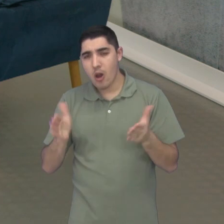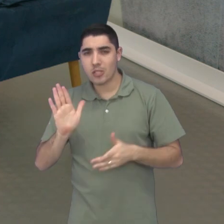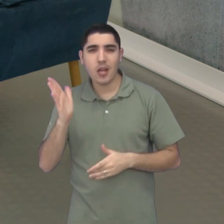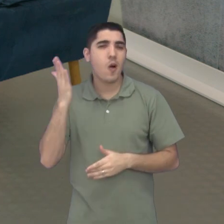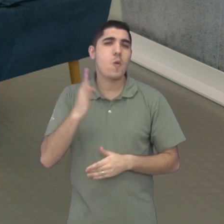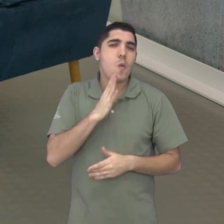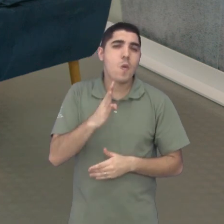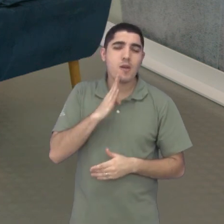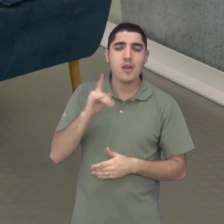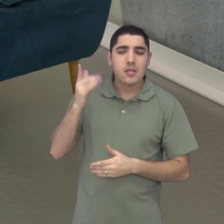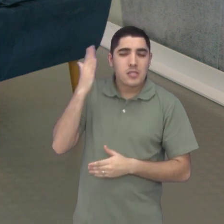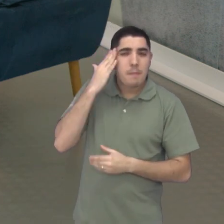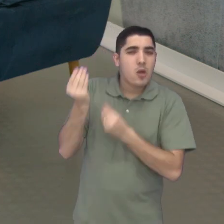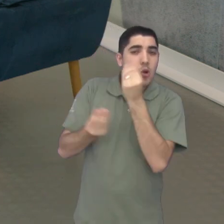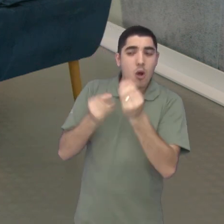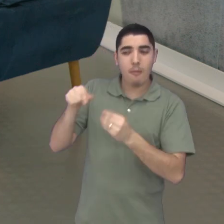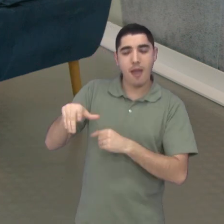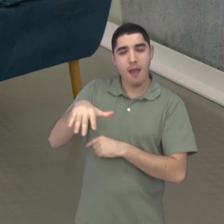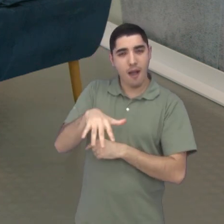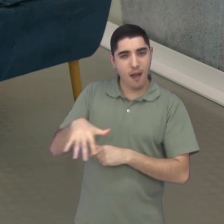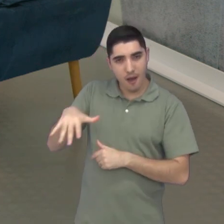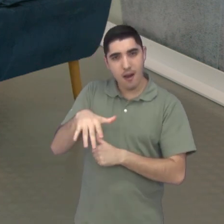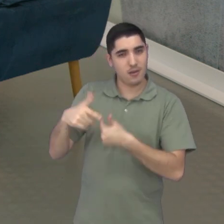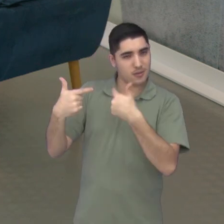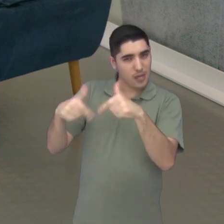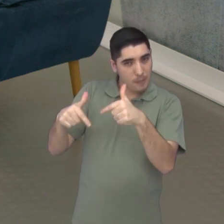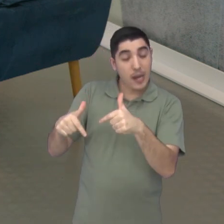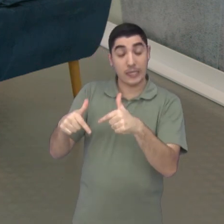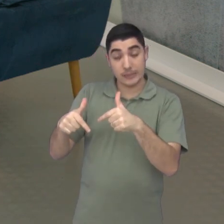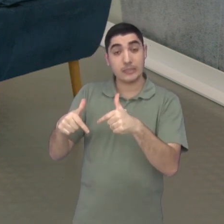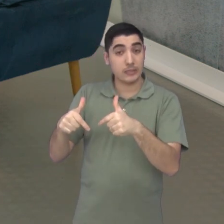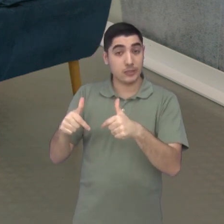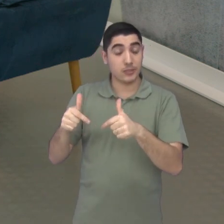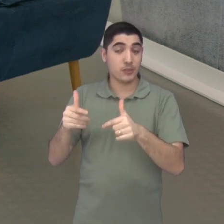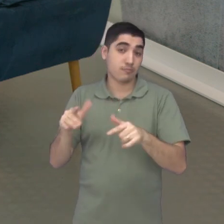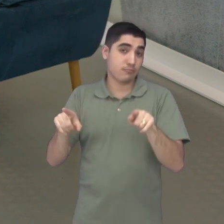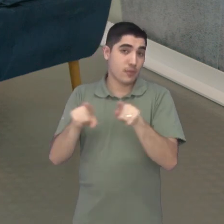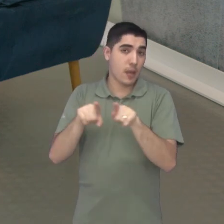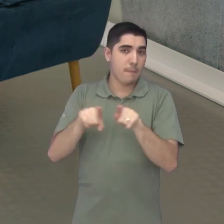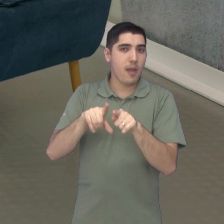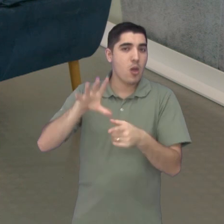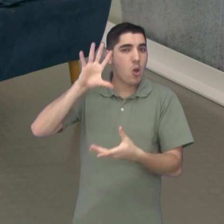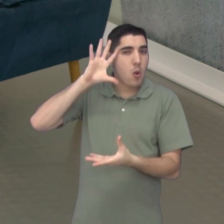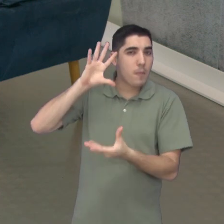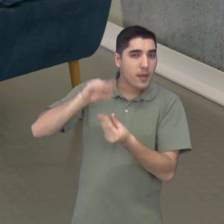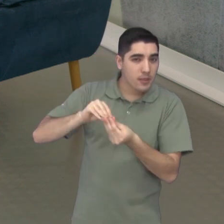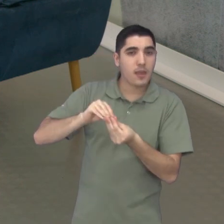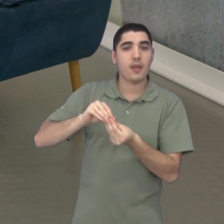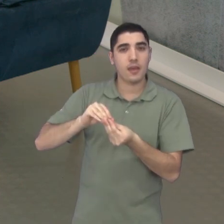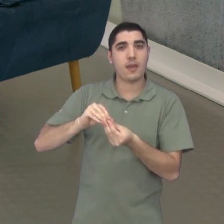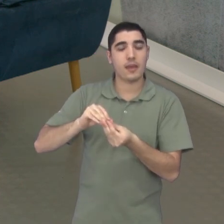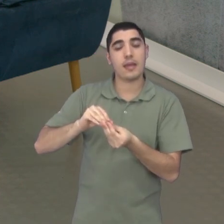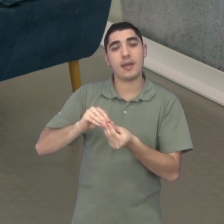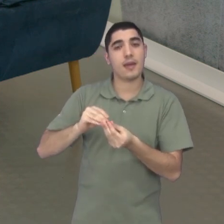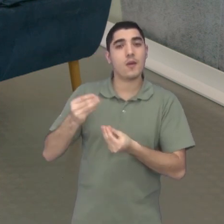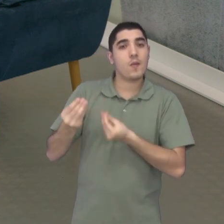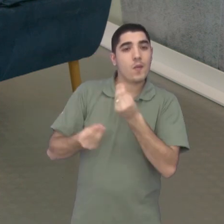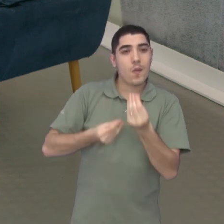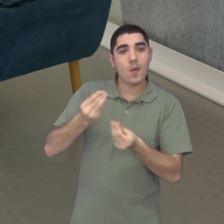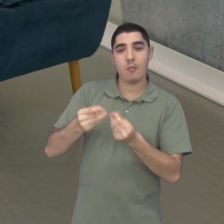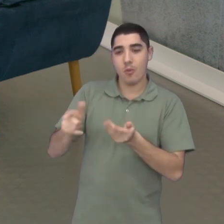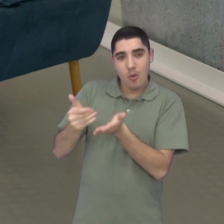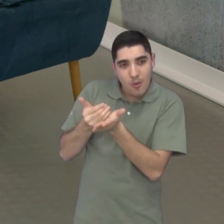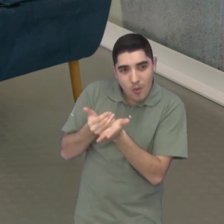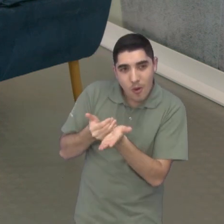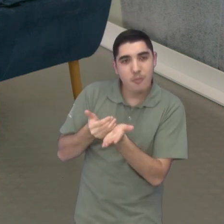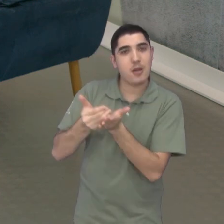um pouco sobre esse mercado, como é o trabalho e entendemos mais também como